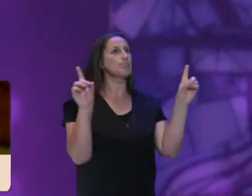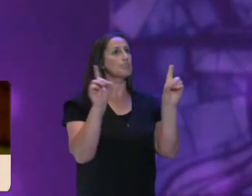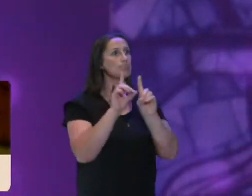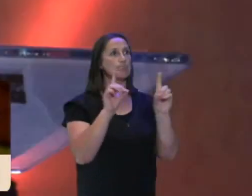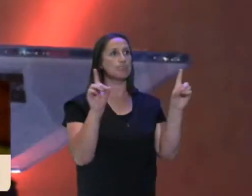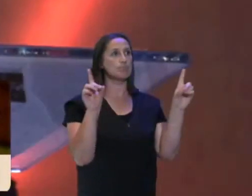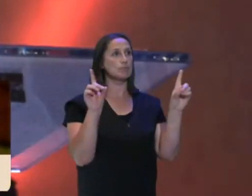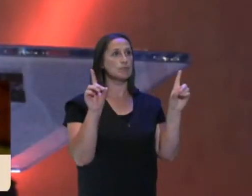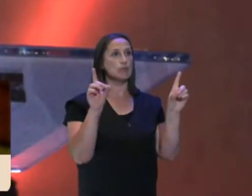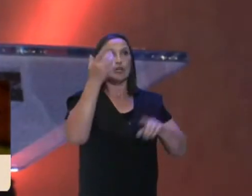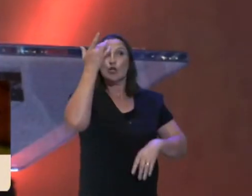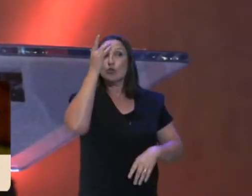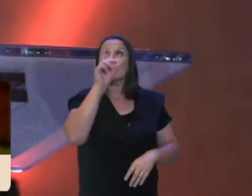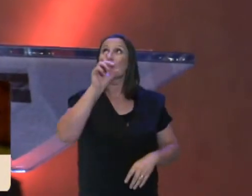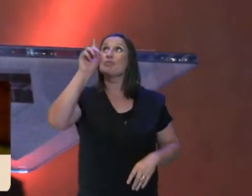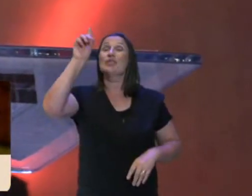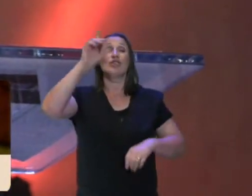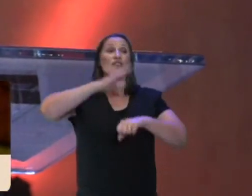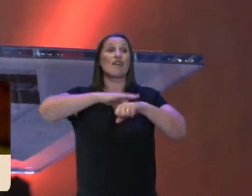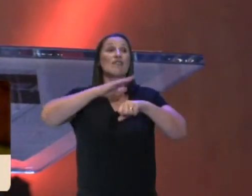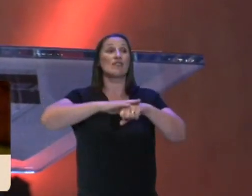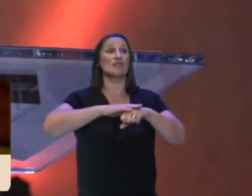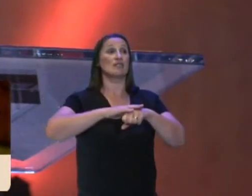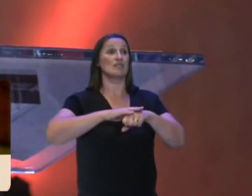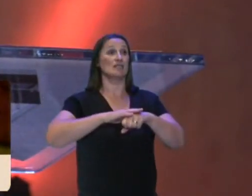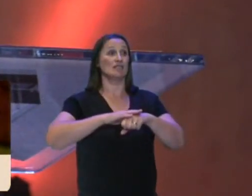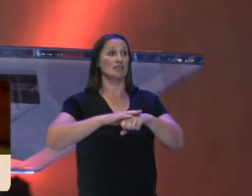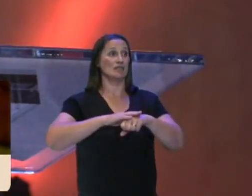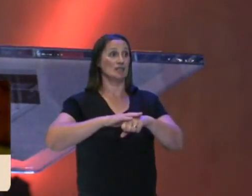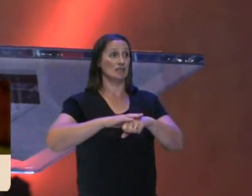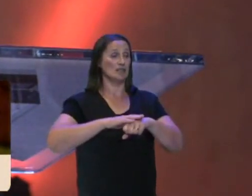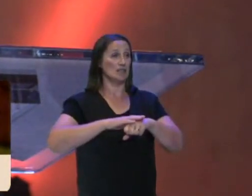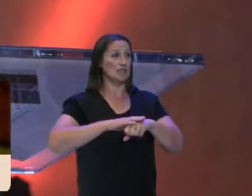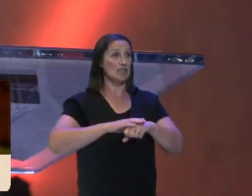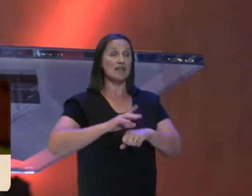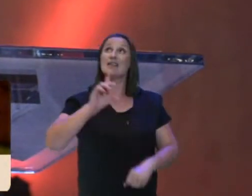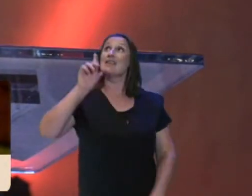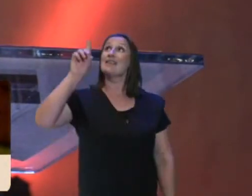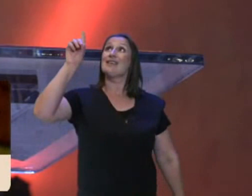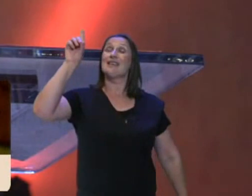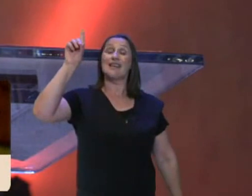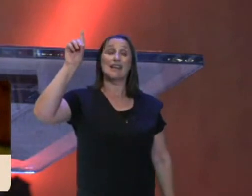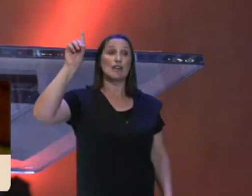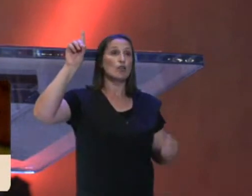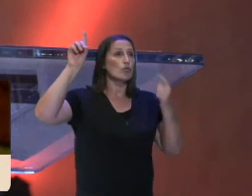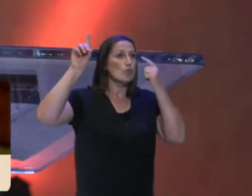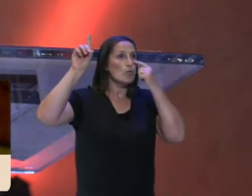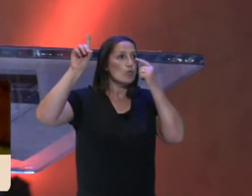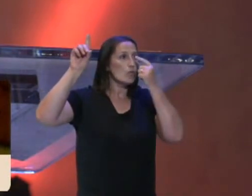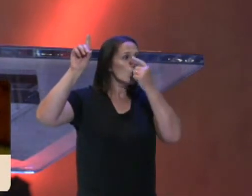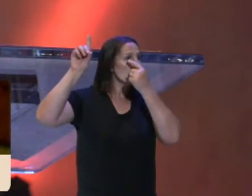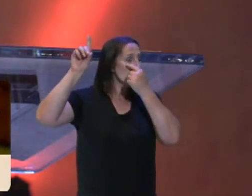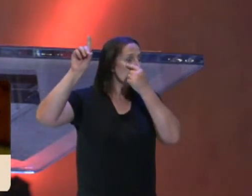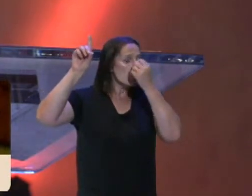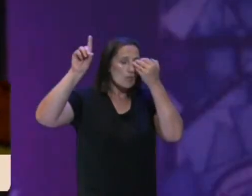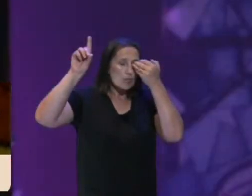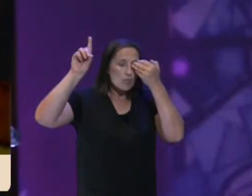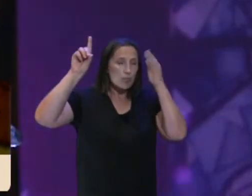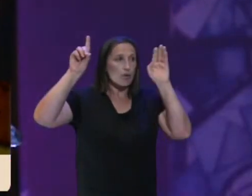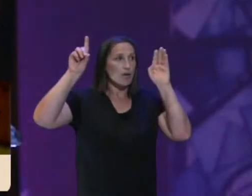Você não sabe o que Deus vai fazer ainda, porque Ele está abrindo os seus olhos para perceber quais são